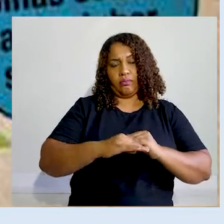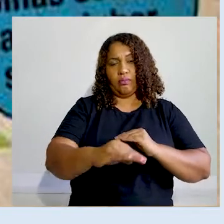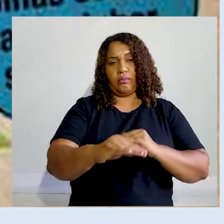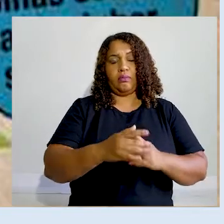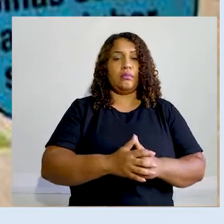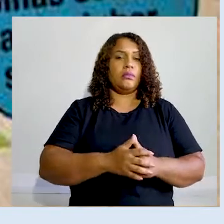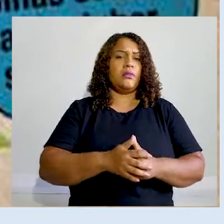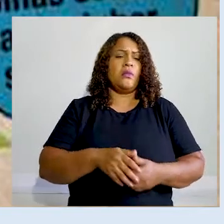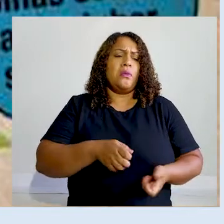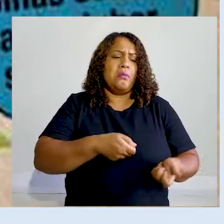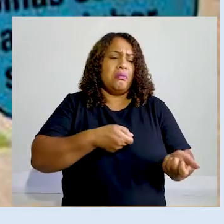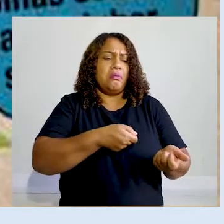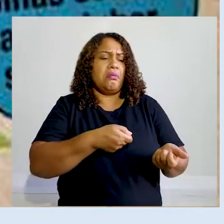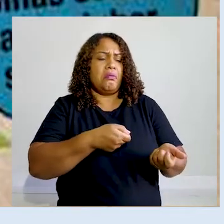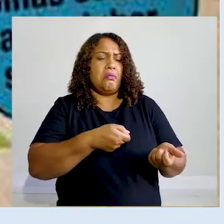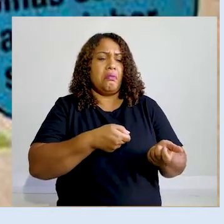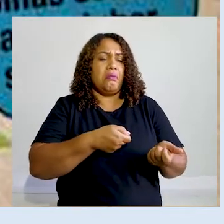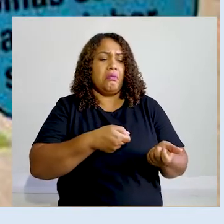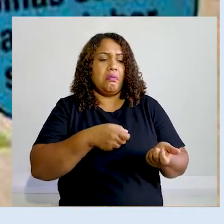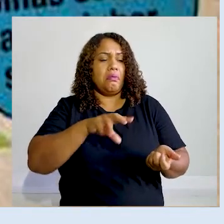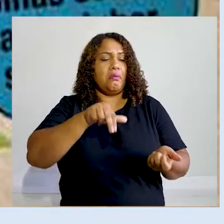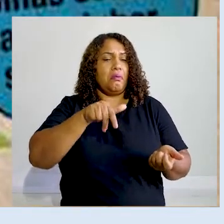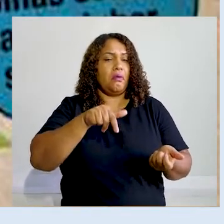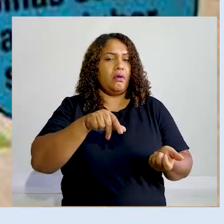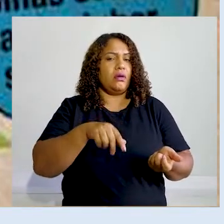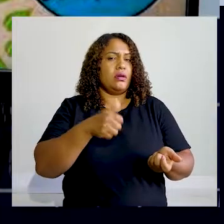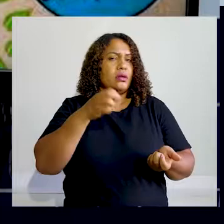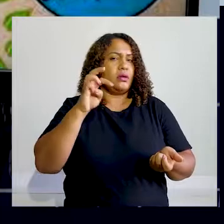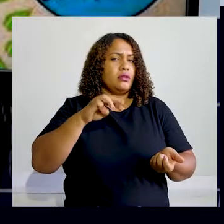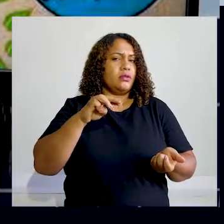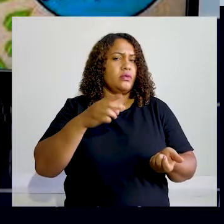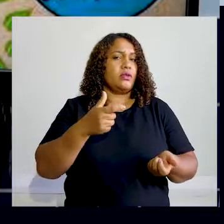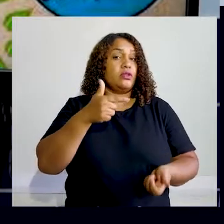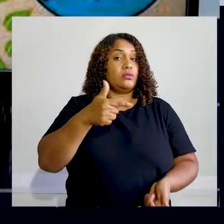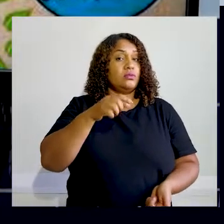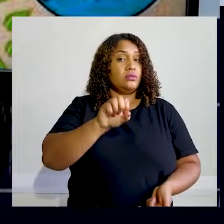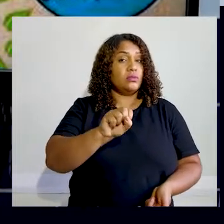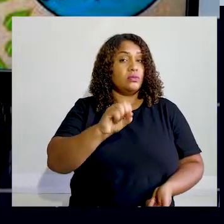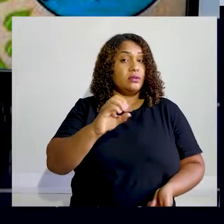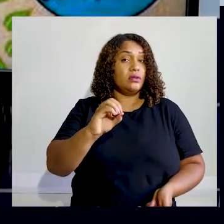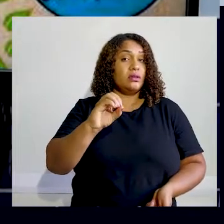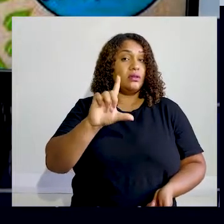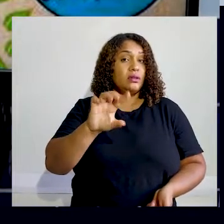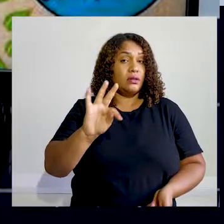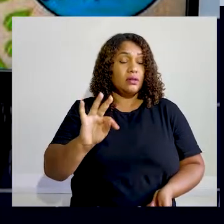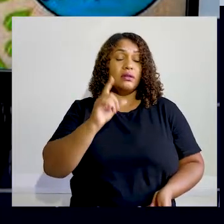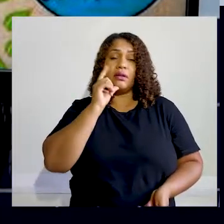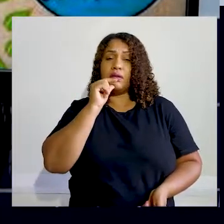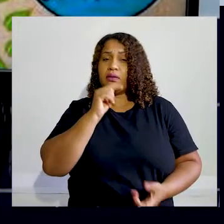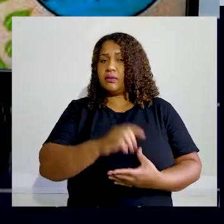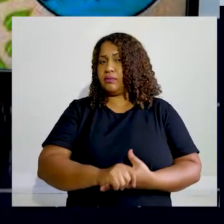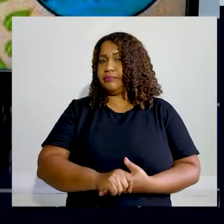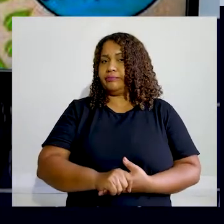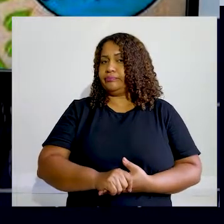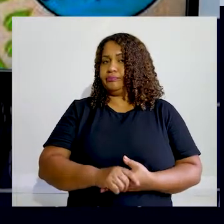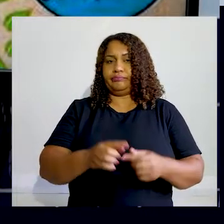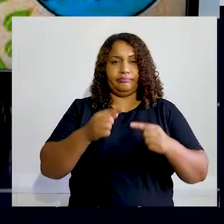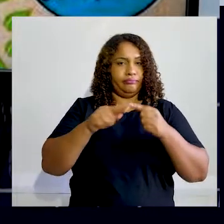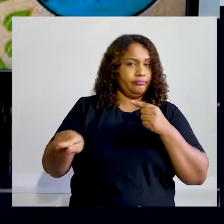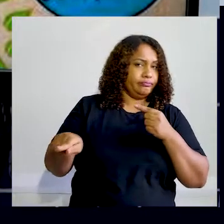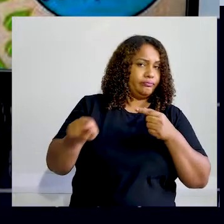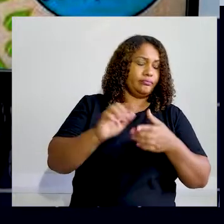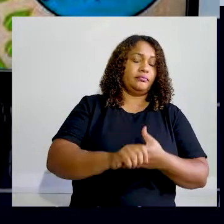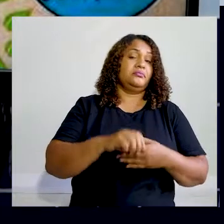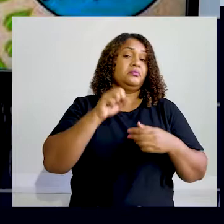comuns. Uma mangueira ligada por 15 minutos gasta 280 litros de água. Nem um pouco consciente,